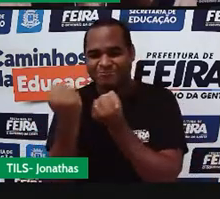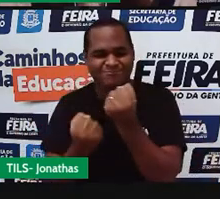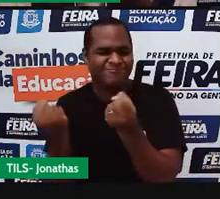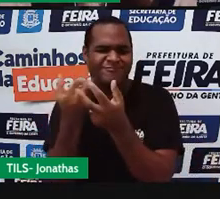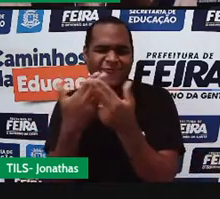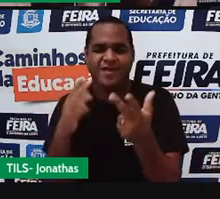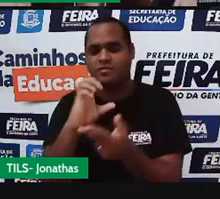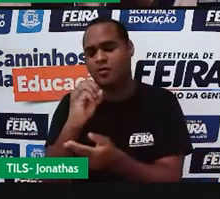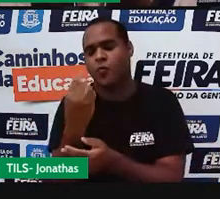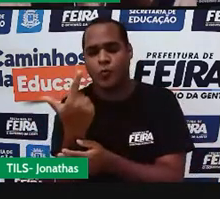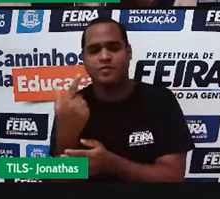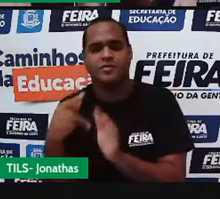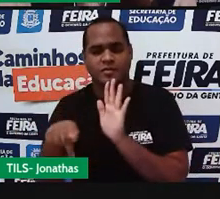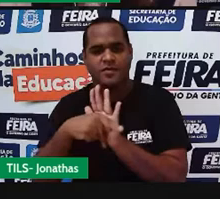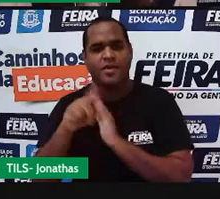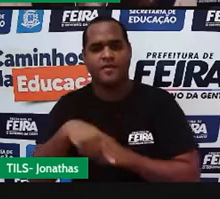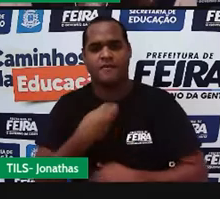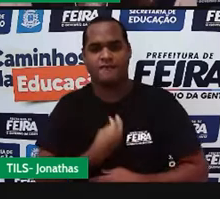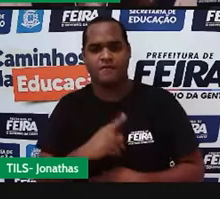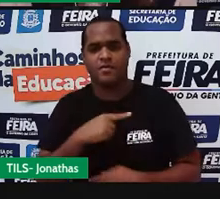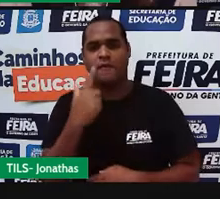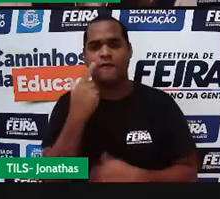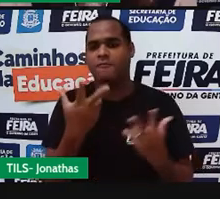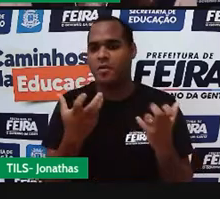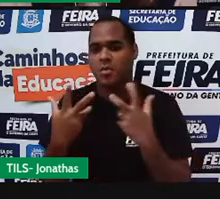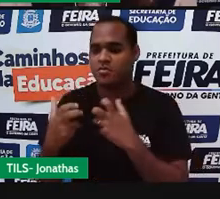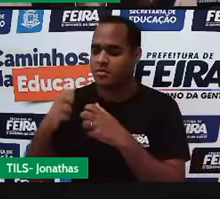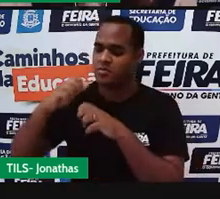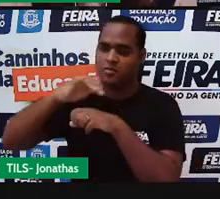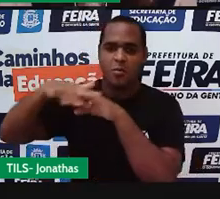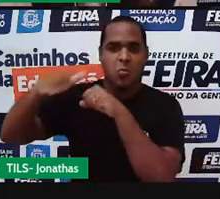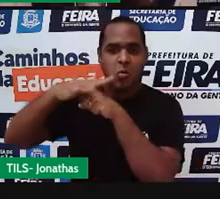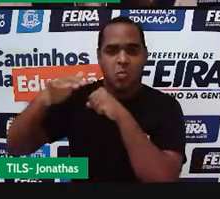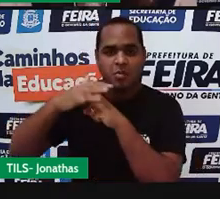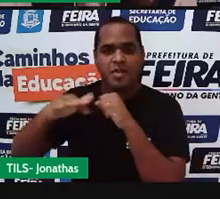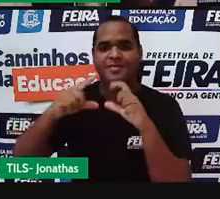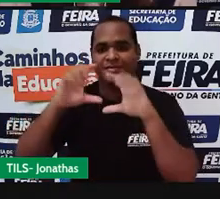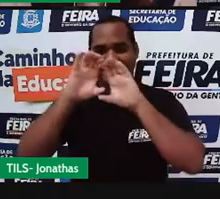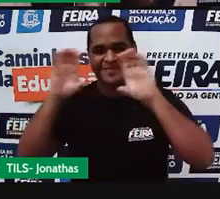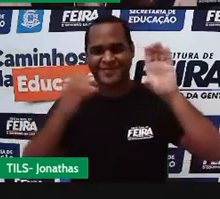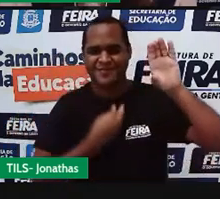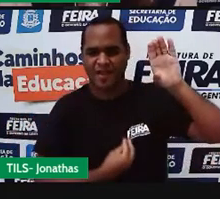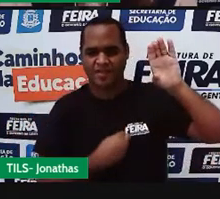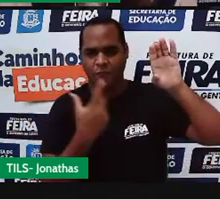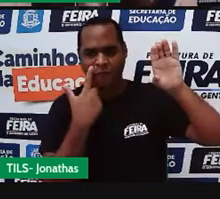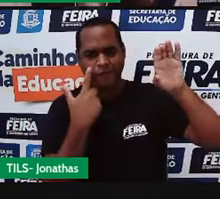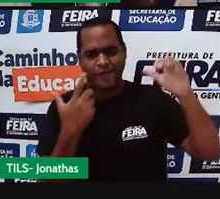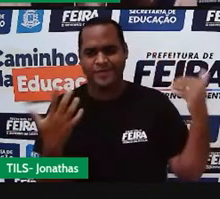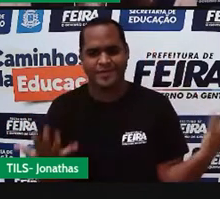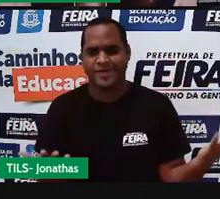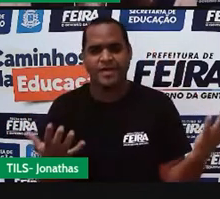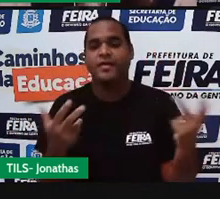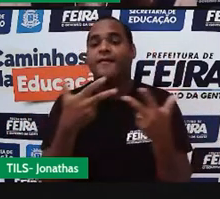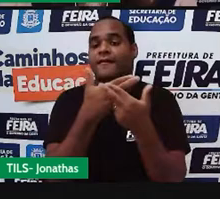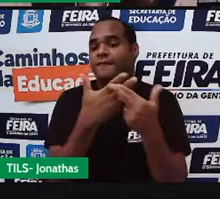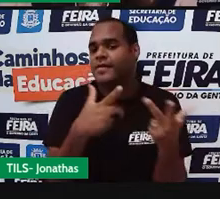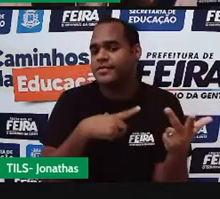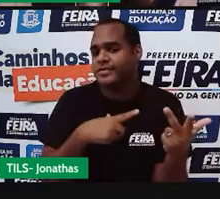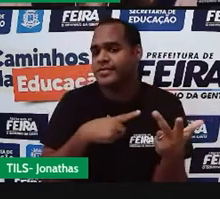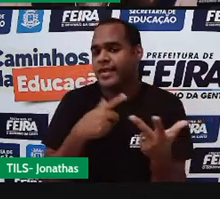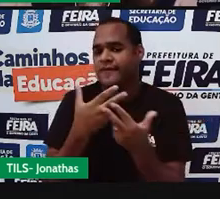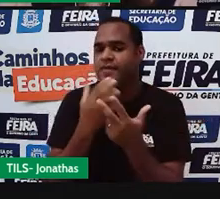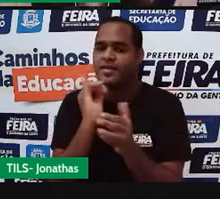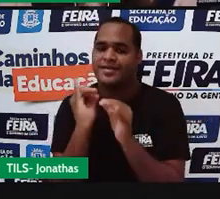de CO2 uau deixam planta fumaça no céu da mesma forma grande parte do